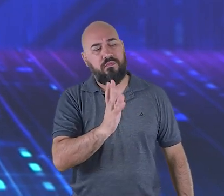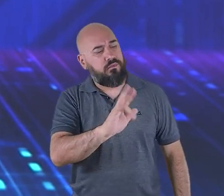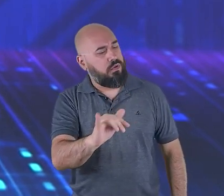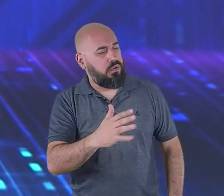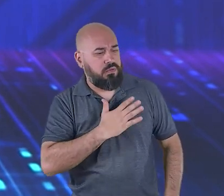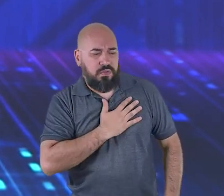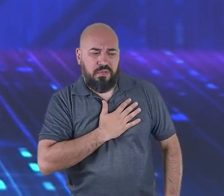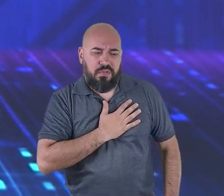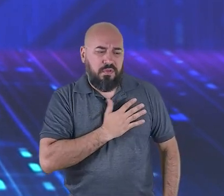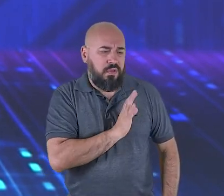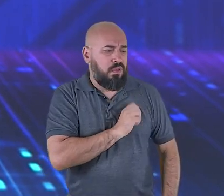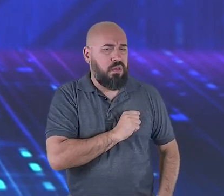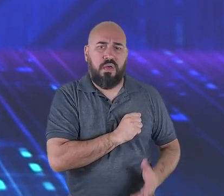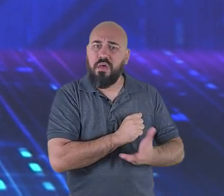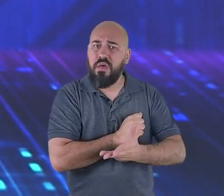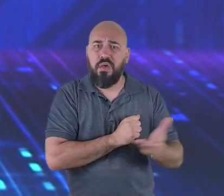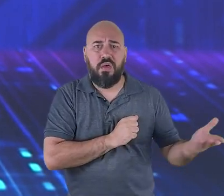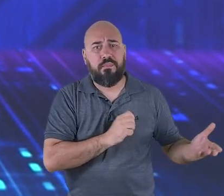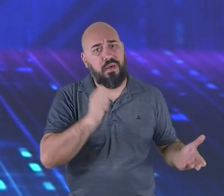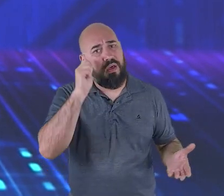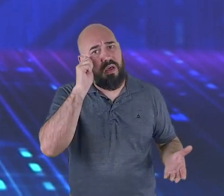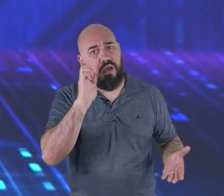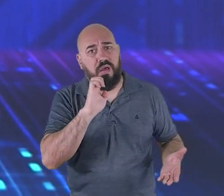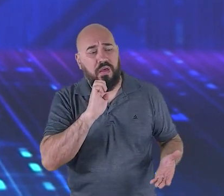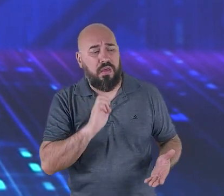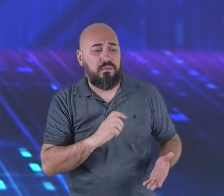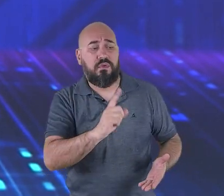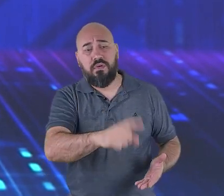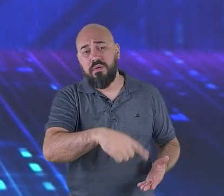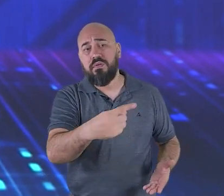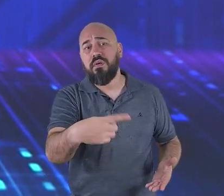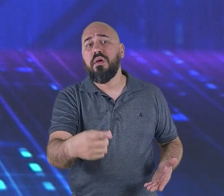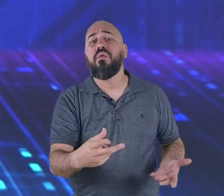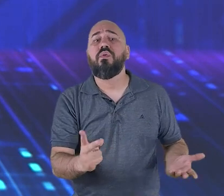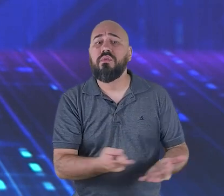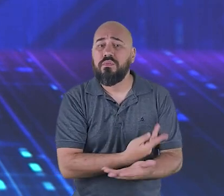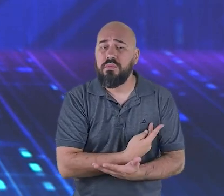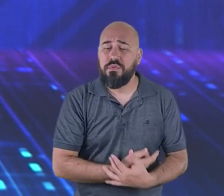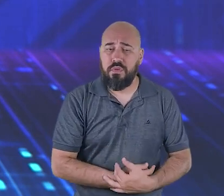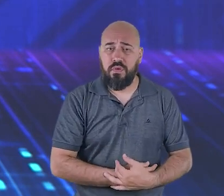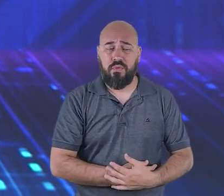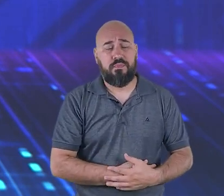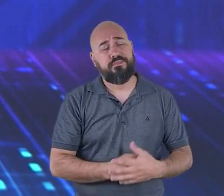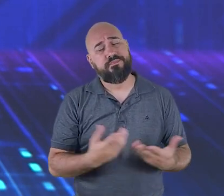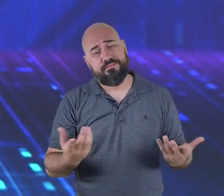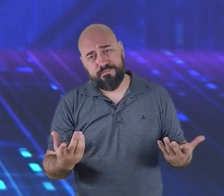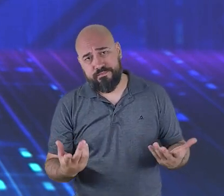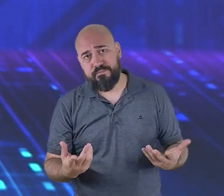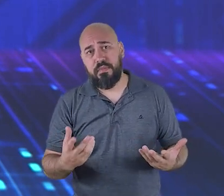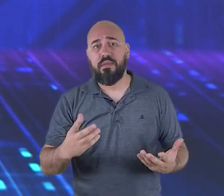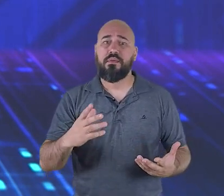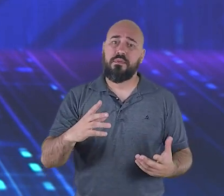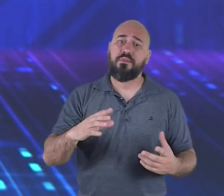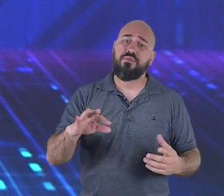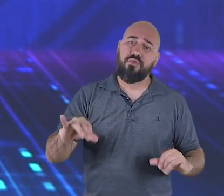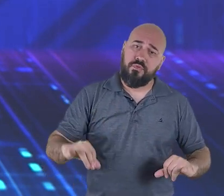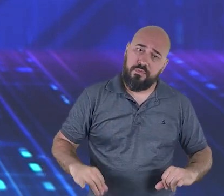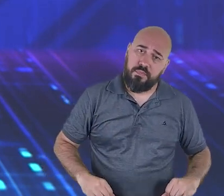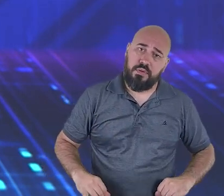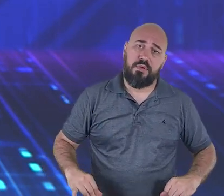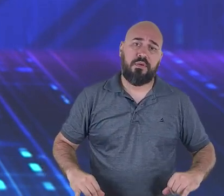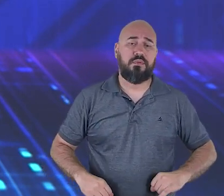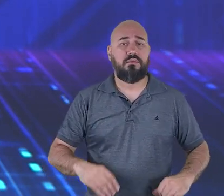assim, entrou em nosso mundo a doença do divórcio, o desespero, a destruição, o